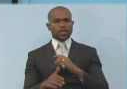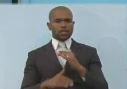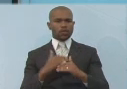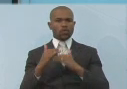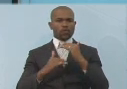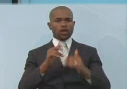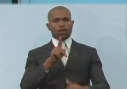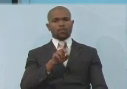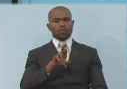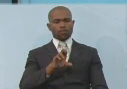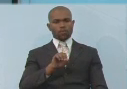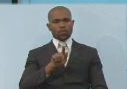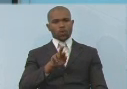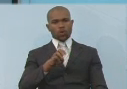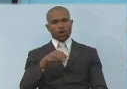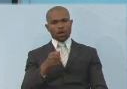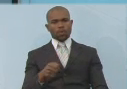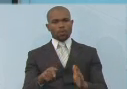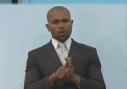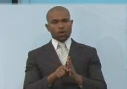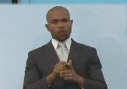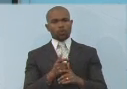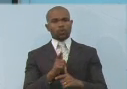de desenvolvimento gerencial.